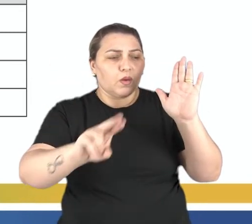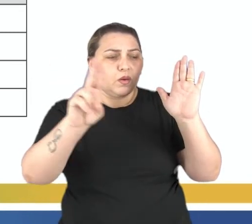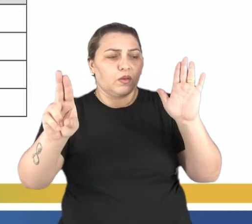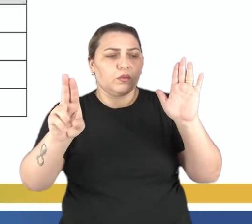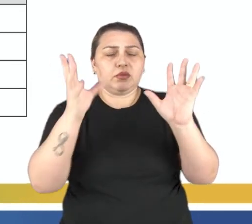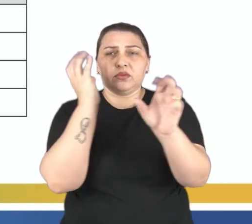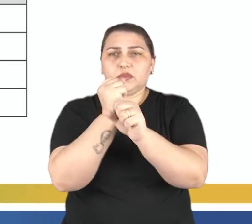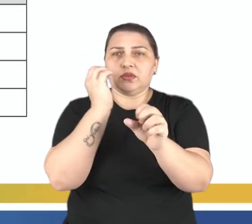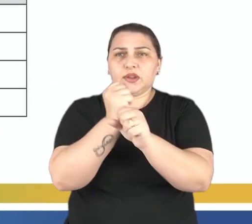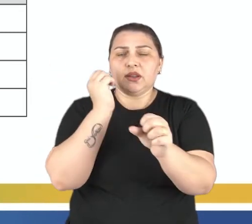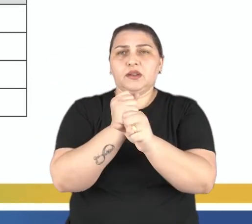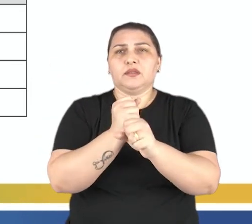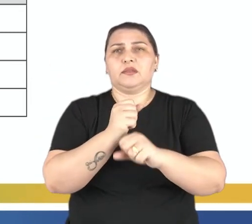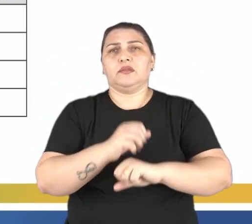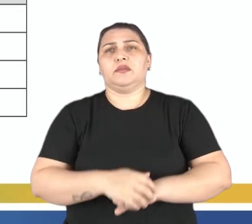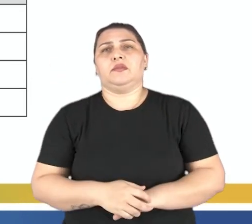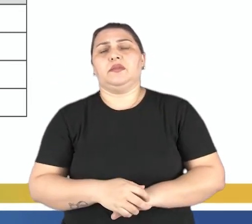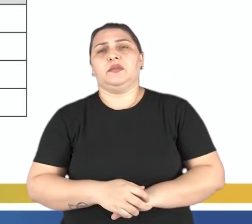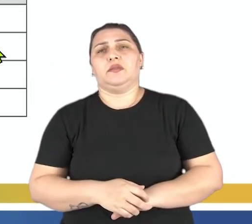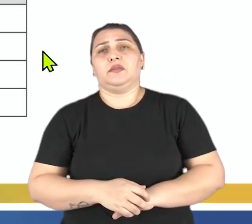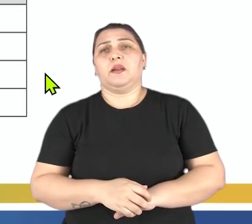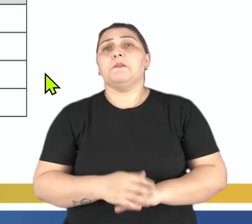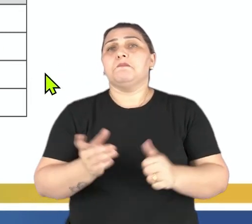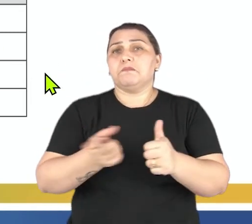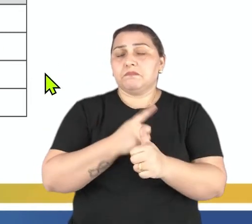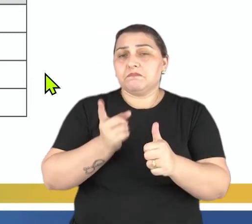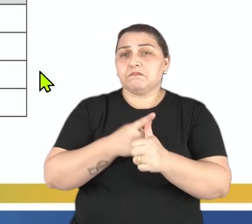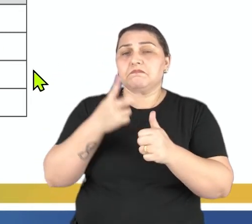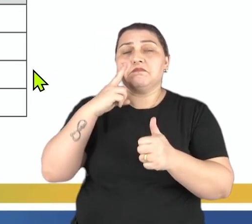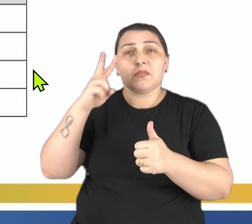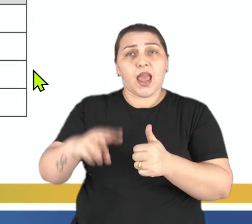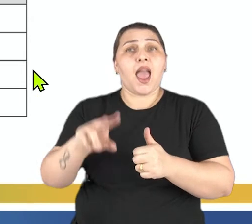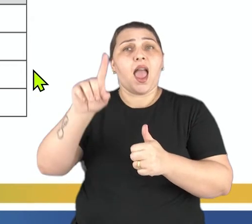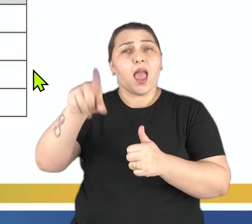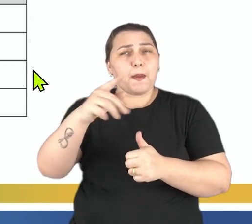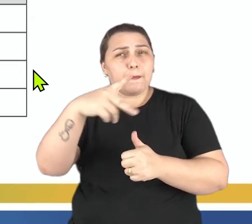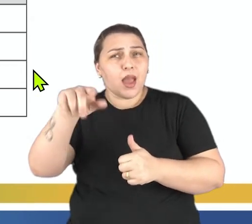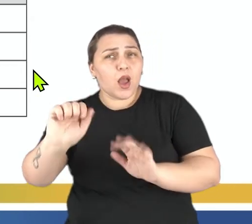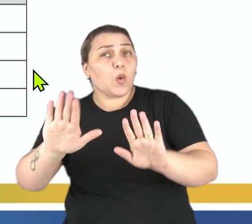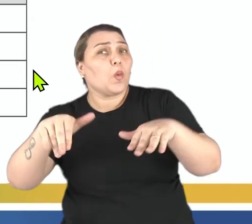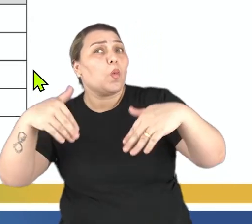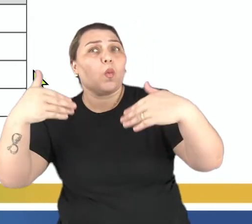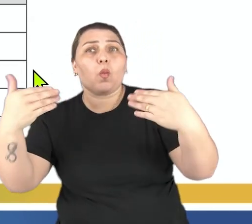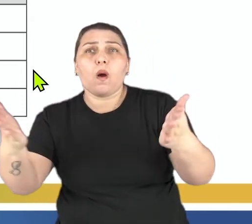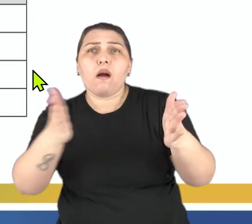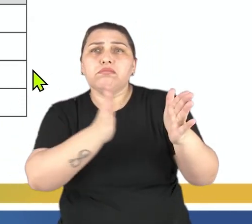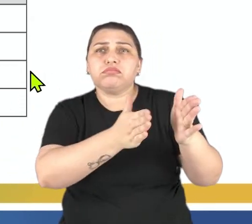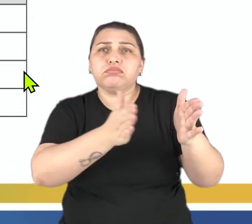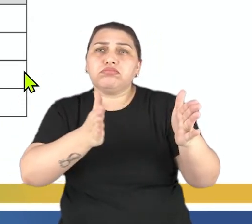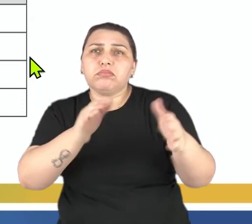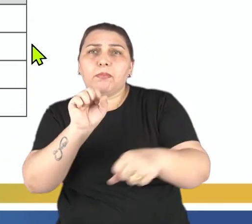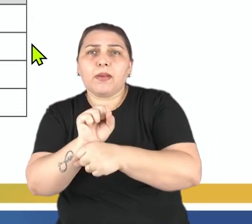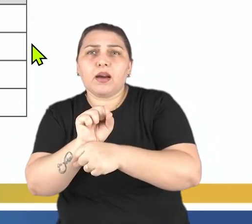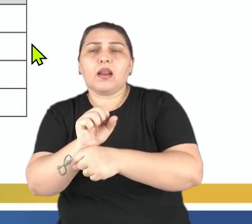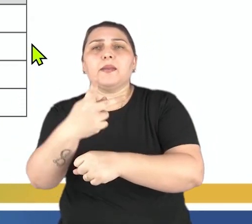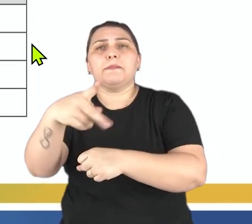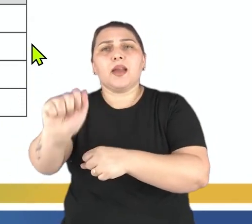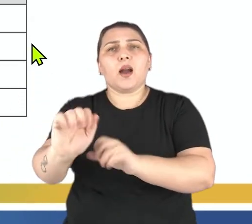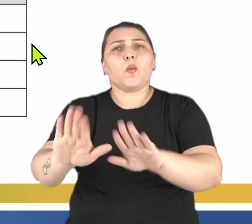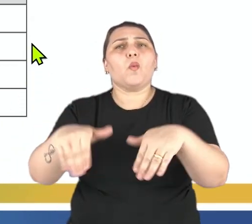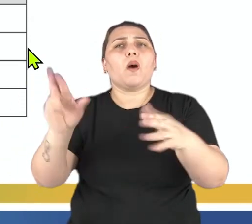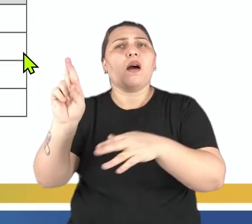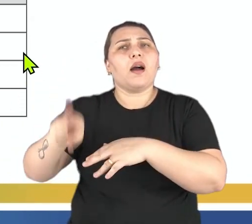da soma? Bem, primeiro eu tenho que observar se é uma PA e qual o intervalo dessa PA, ou seja,